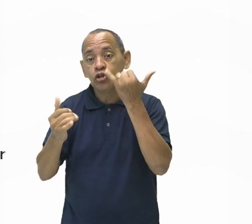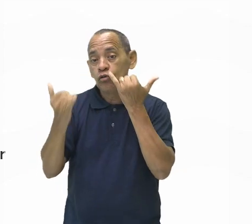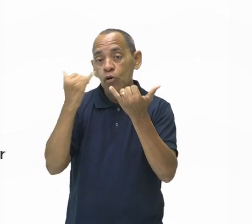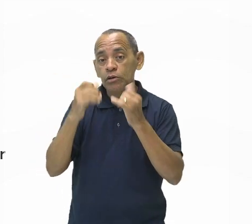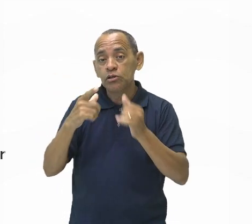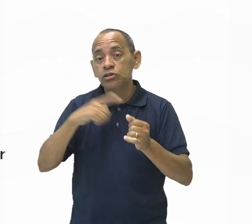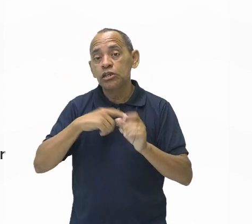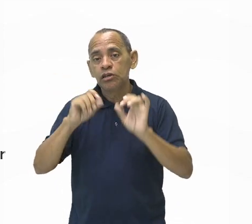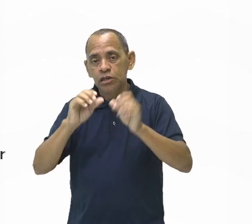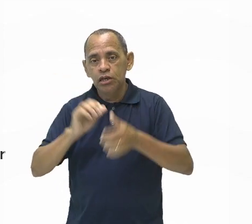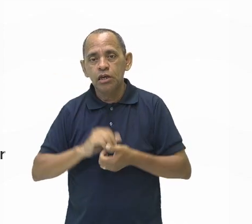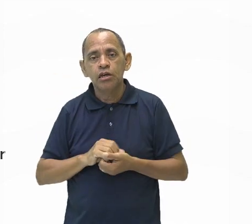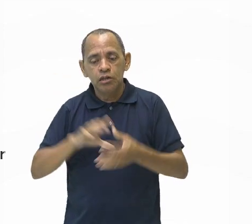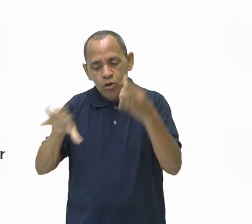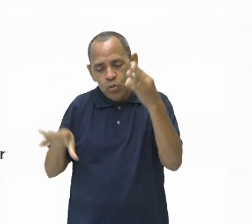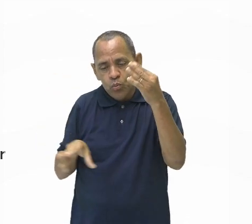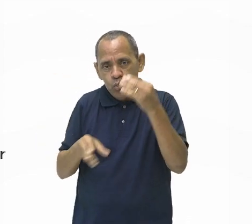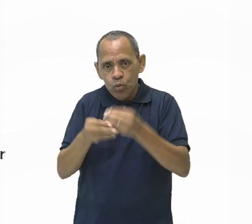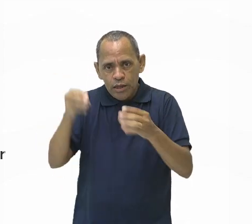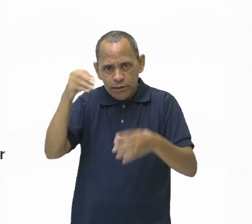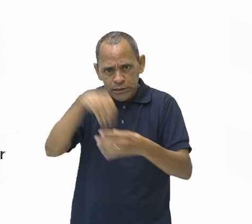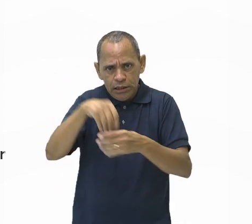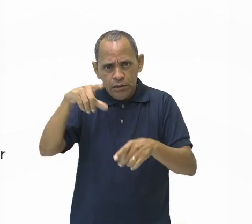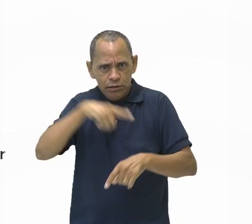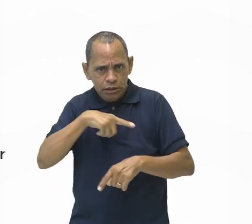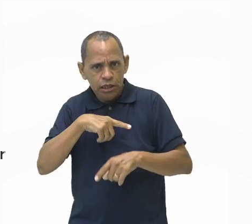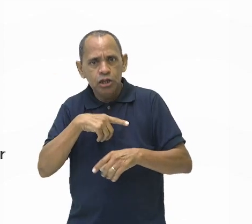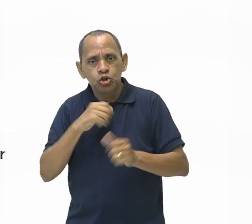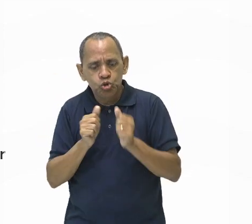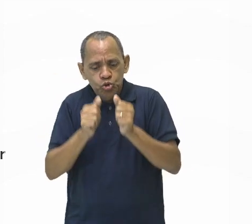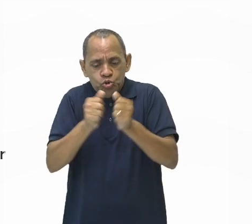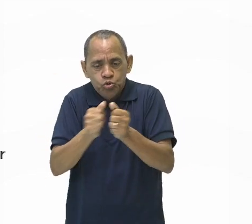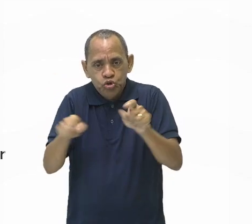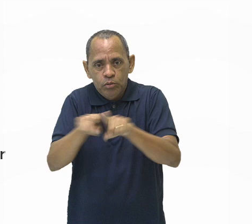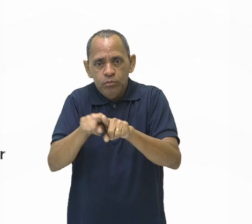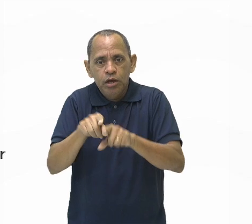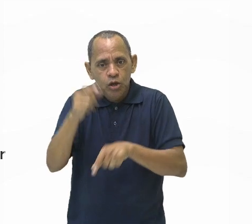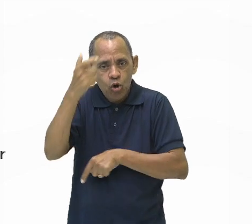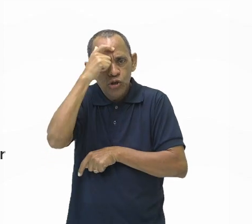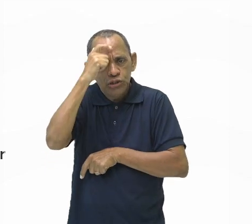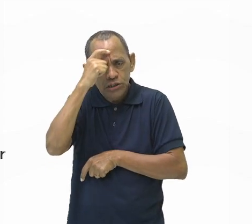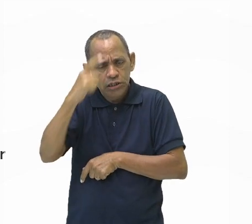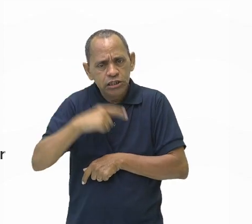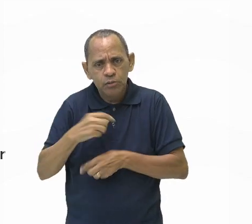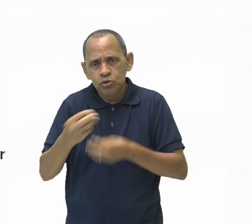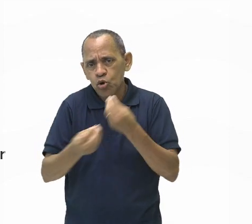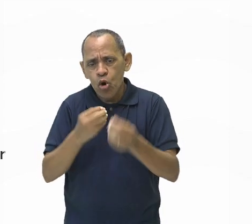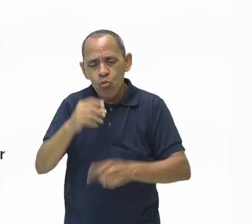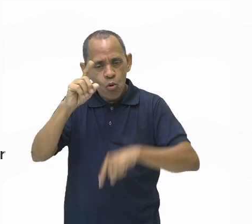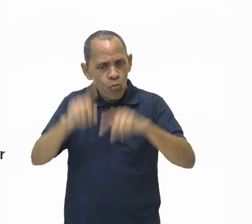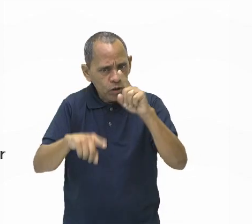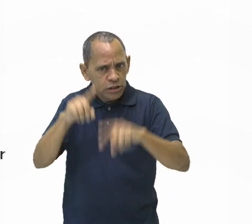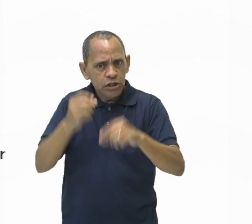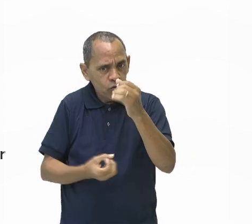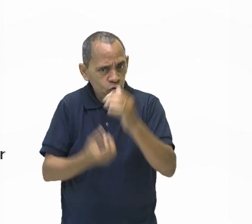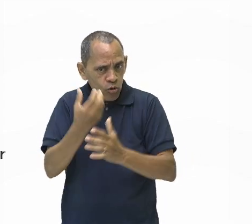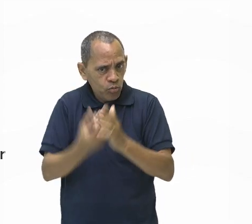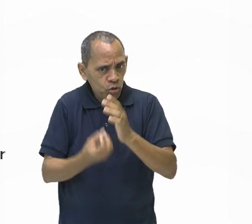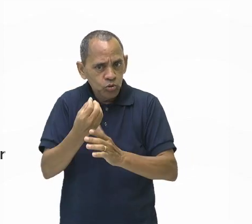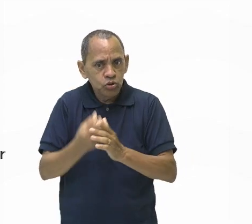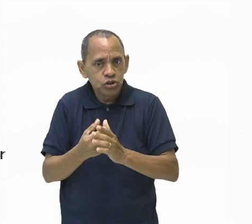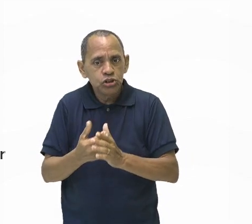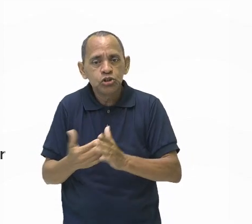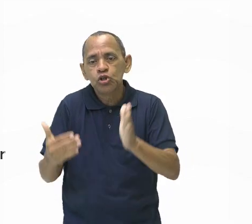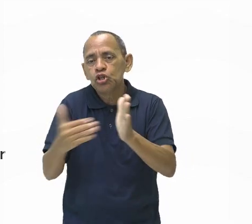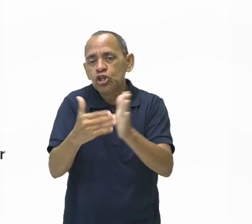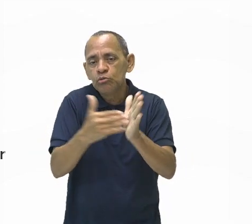que está incorporando ali, né, aquela canção, nós estamos conscientes de que esta materialidade ela não se limitará